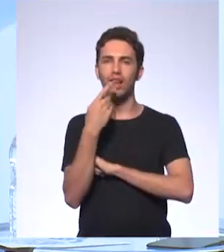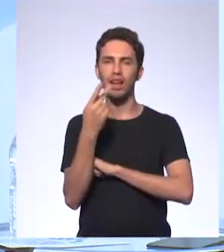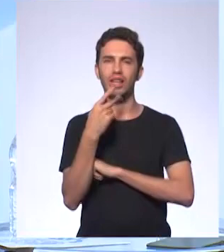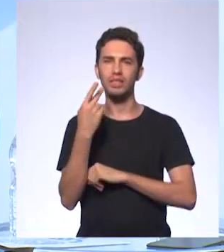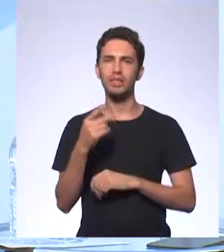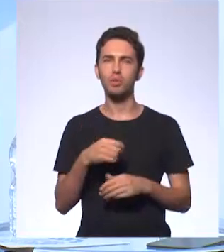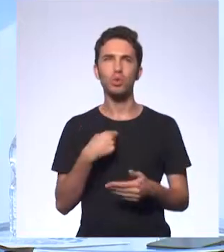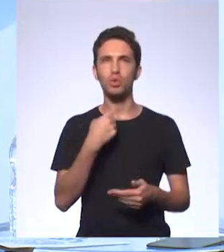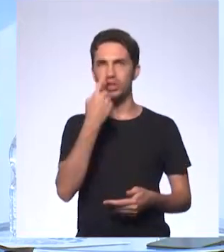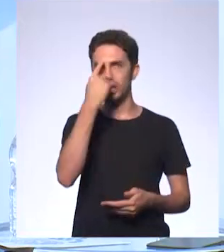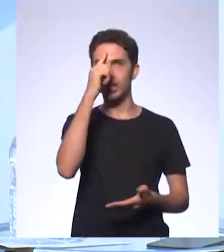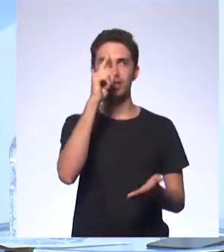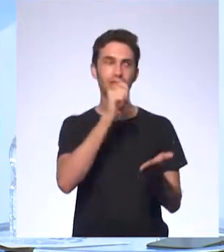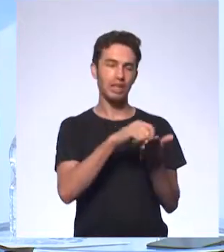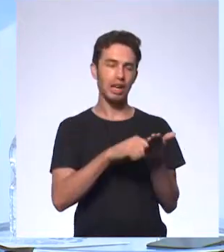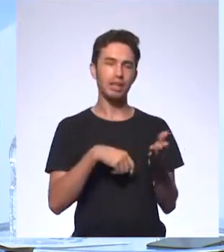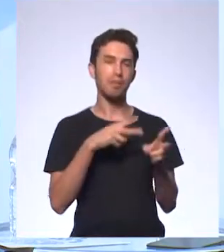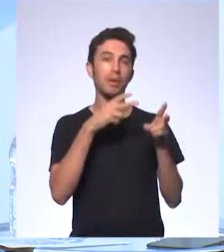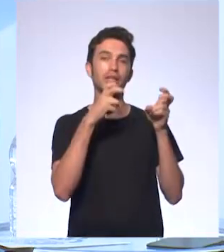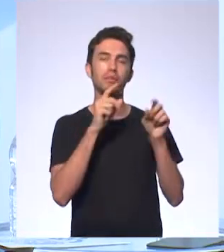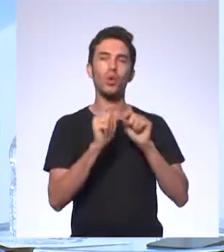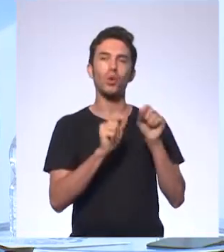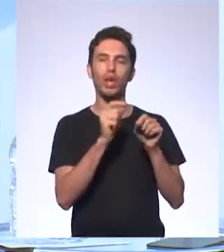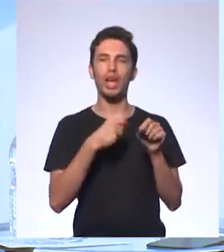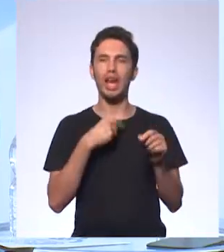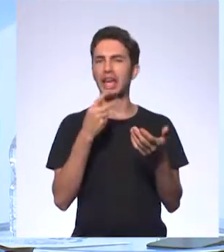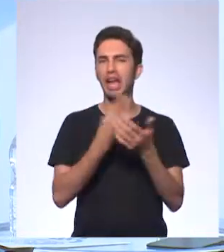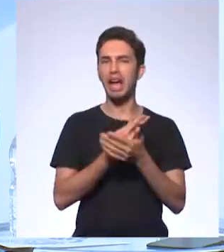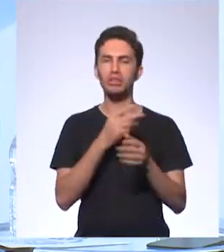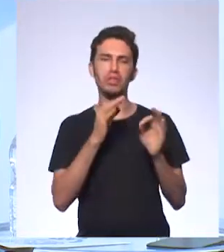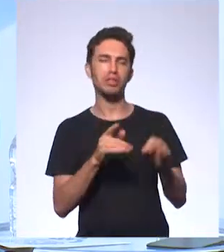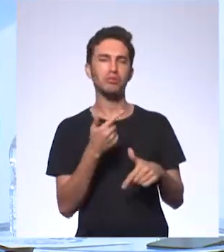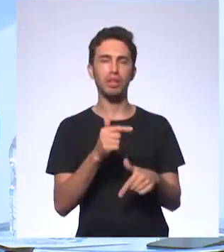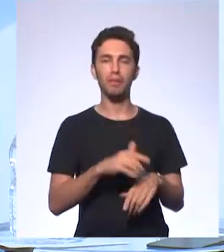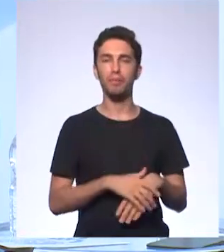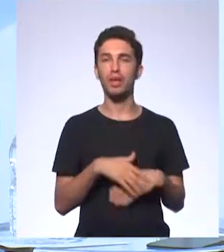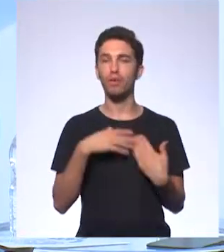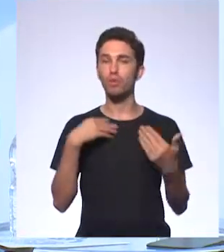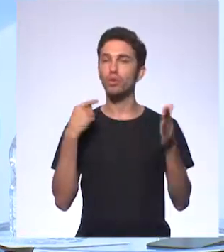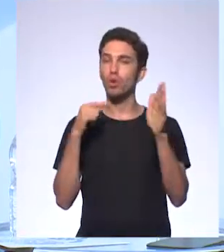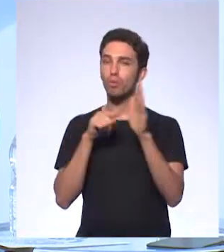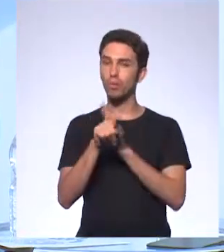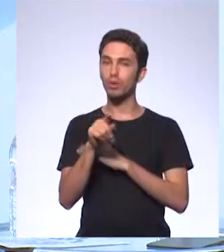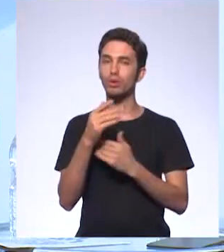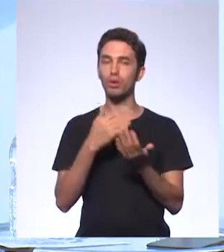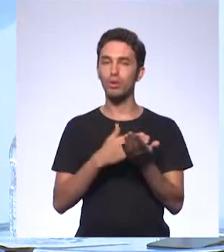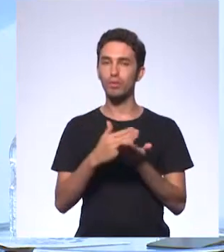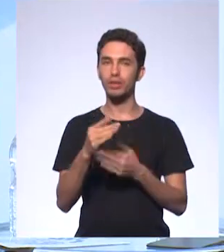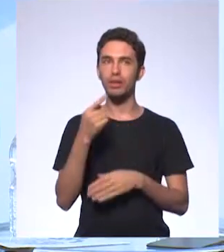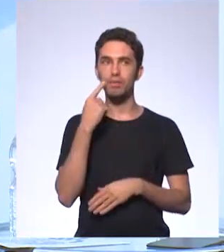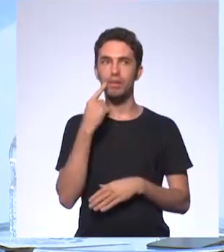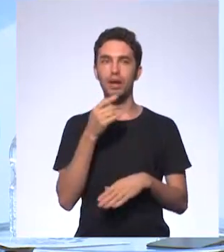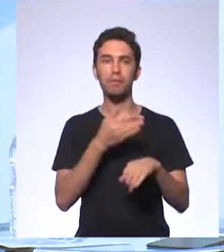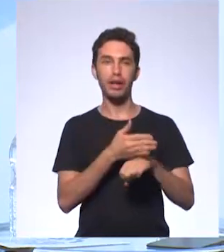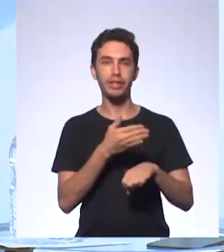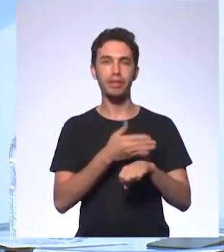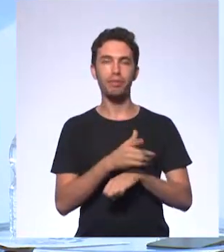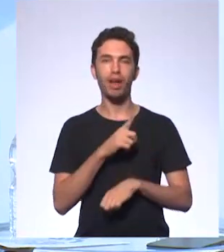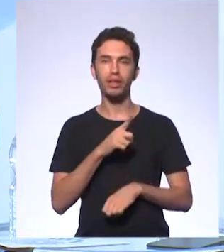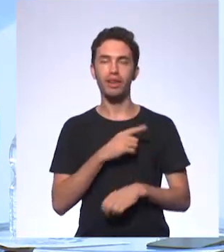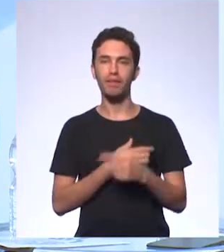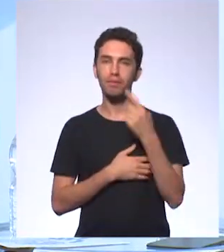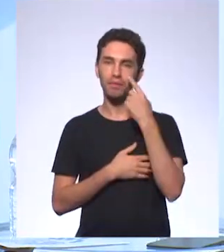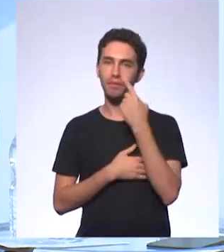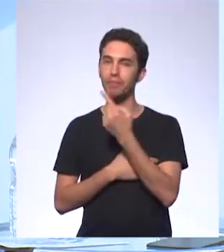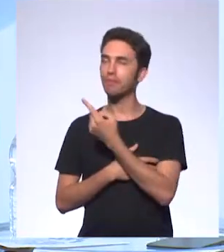né? Muito do que eles vão perceber. Então, já vamos começar com perguntas, porque eu sei que vocês estão aqui para participar. Vamos à primeira